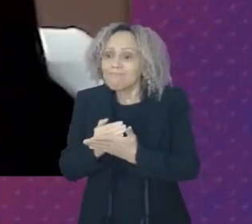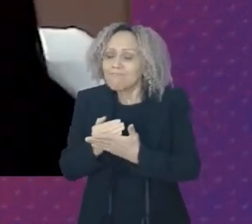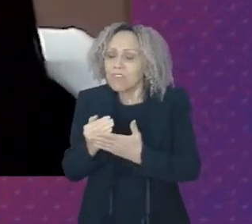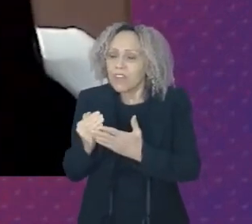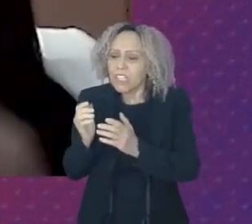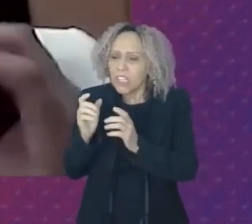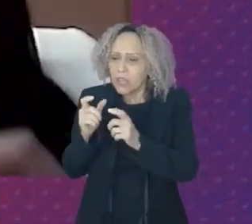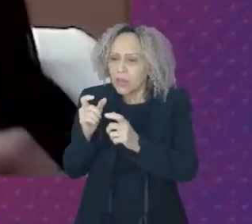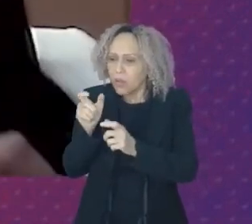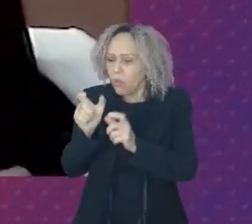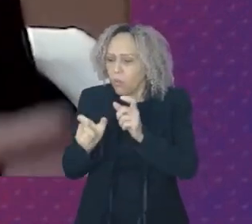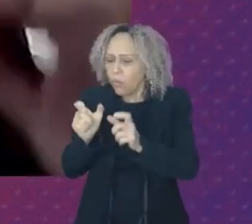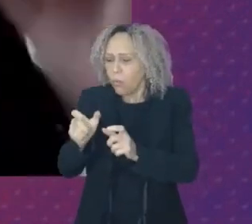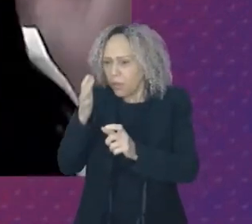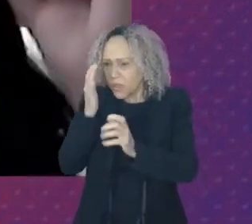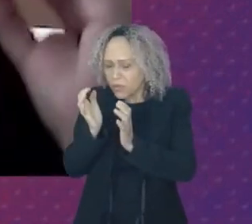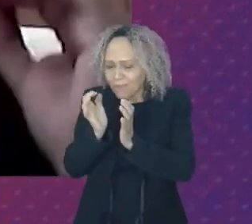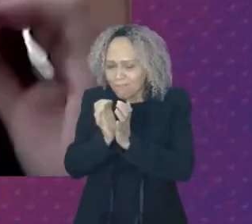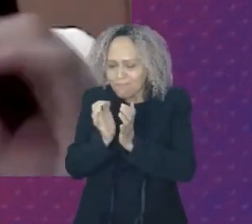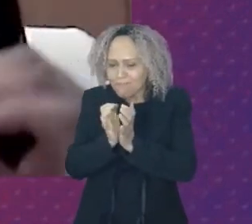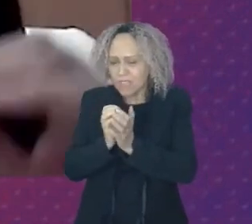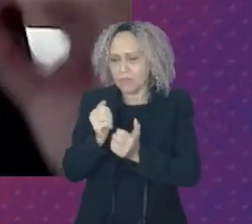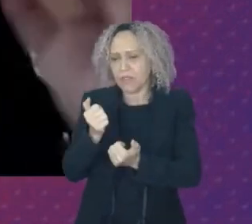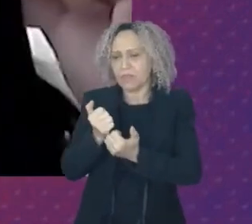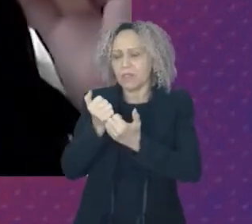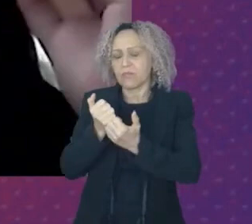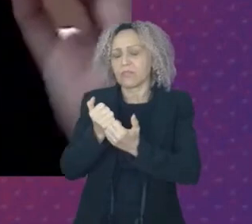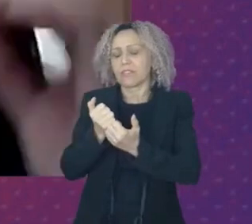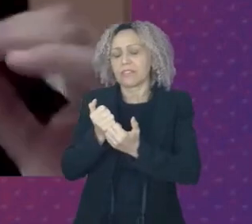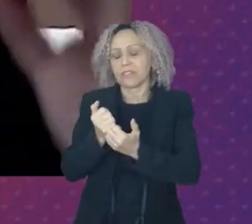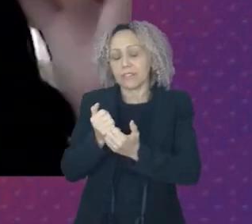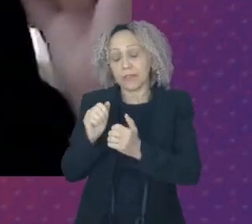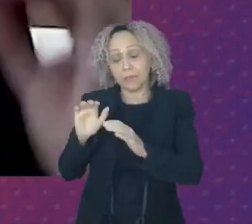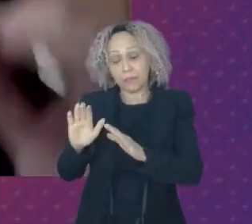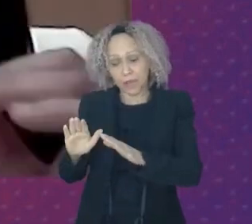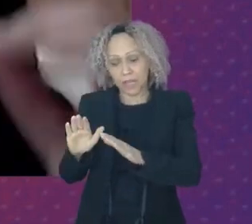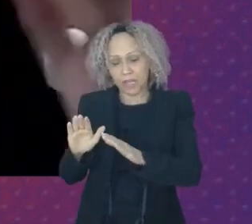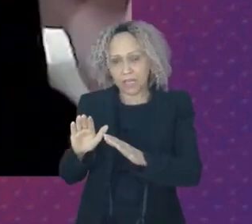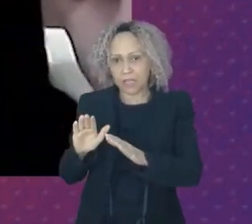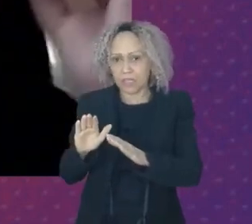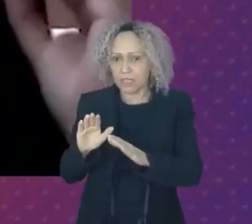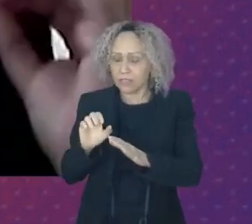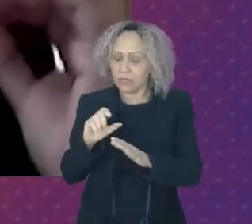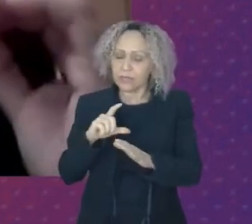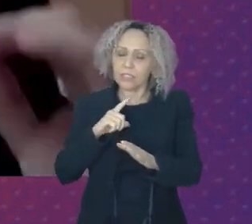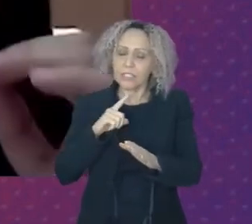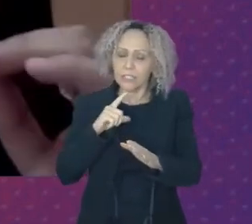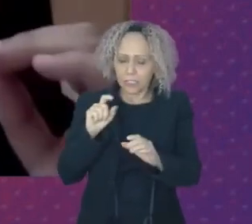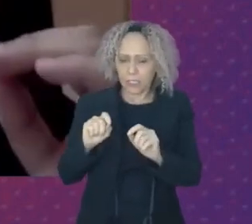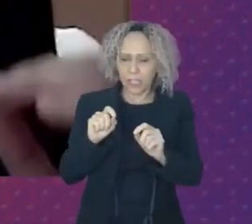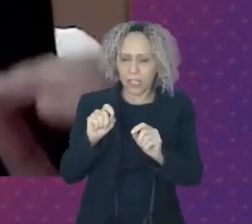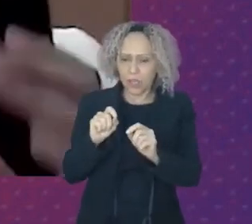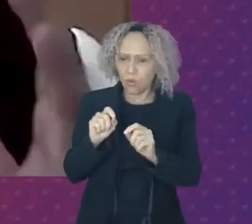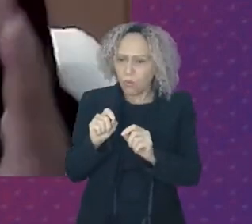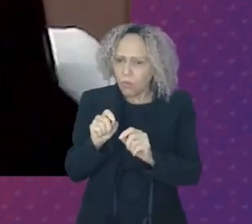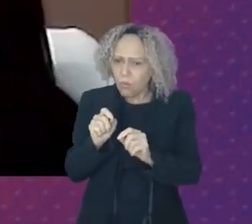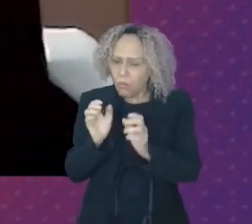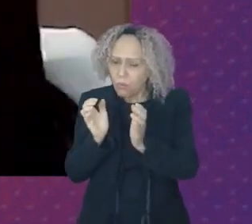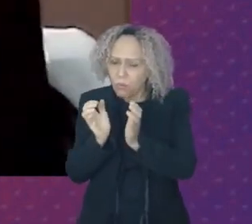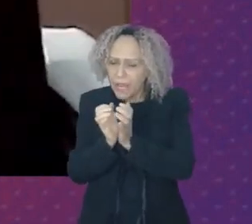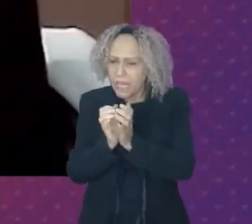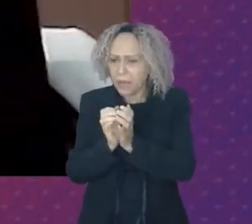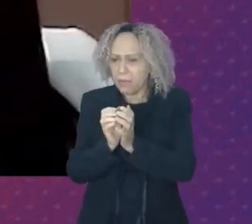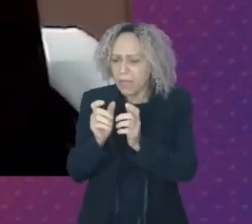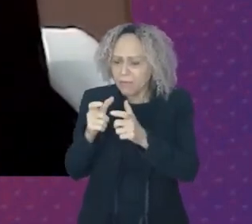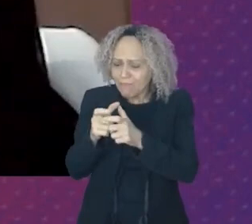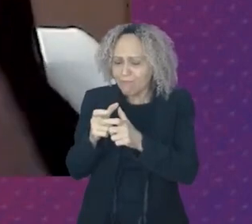não tenha uma equipe formada, é importante iniciar o treinamento daqueles voluntários e pensar